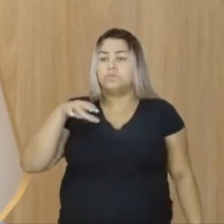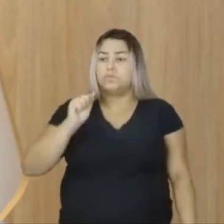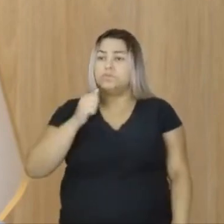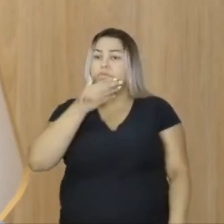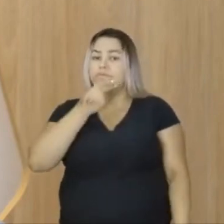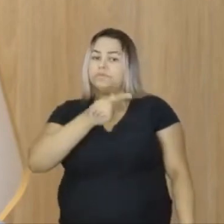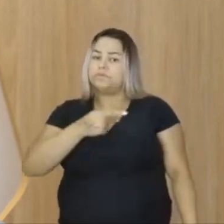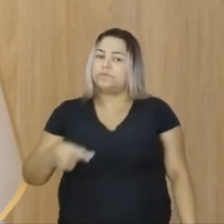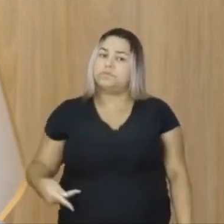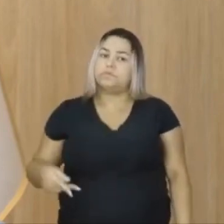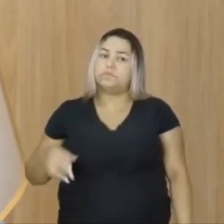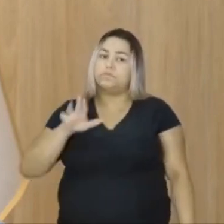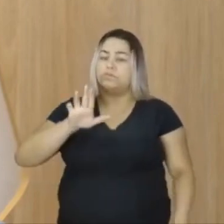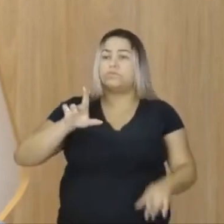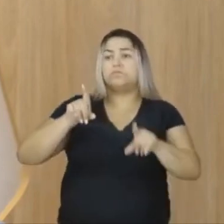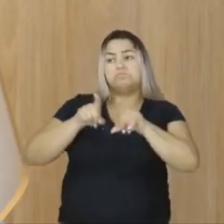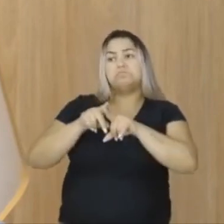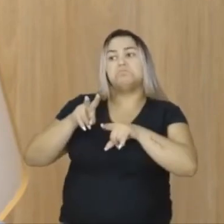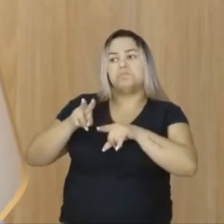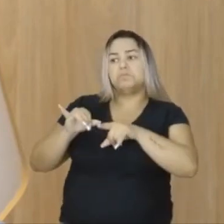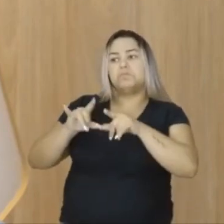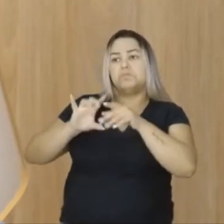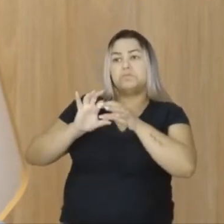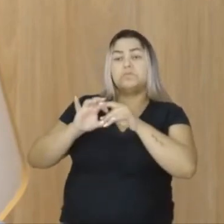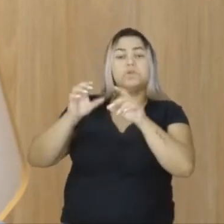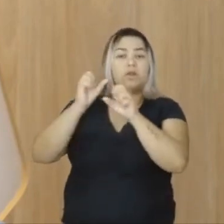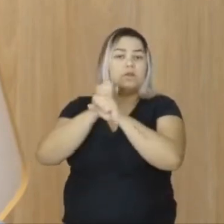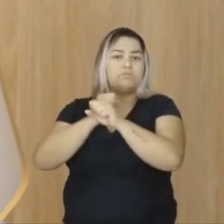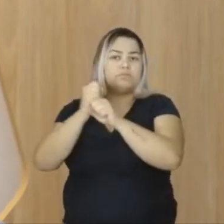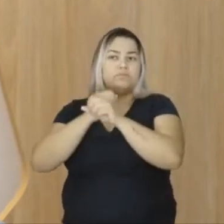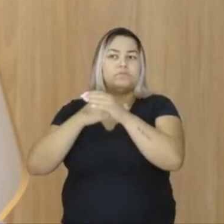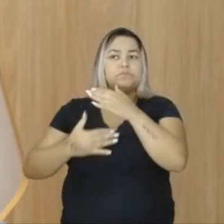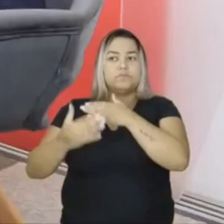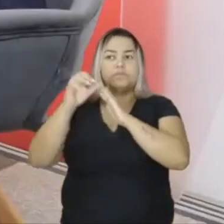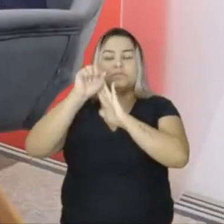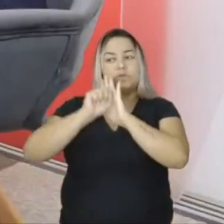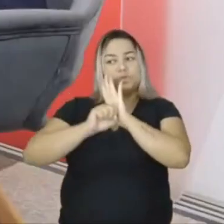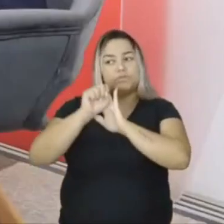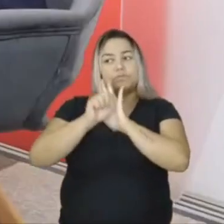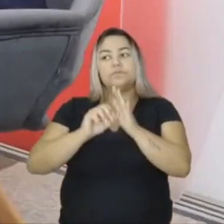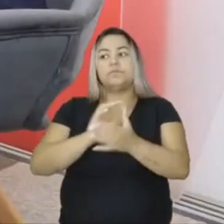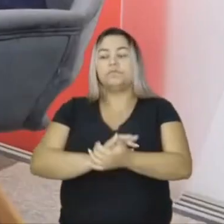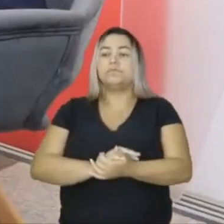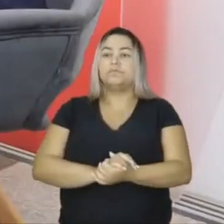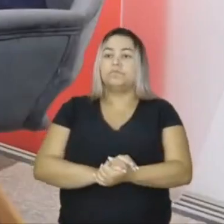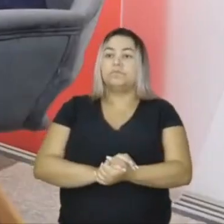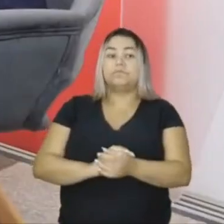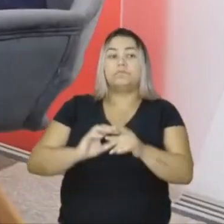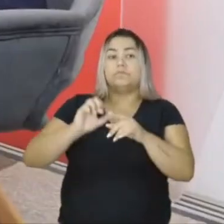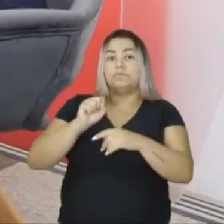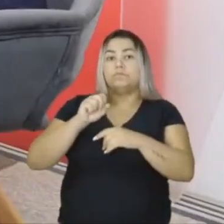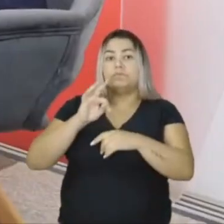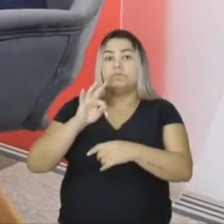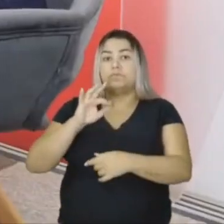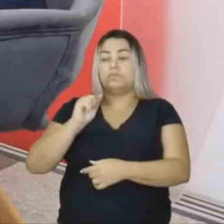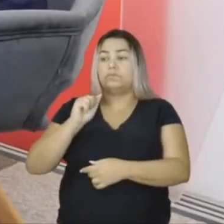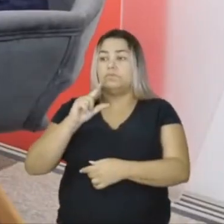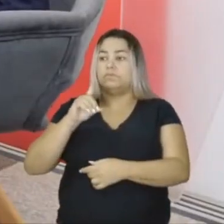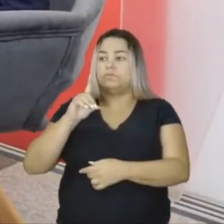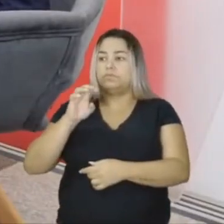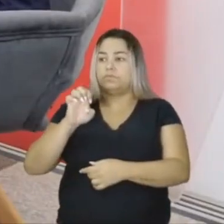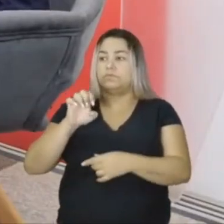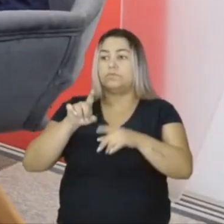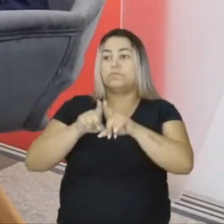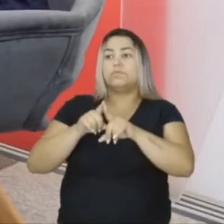presidente Lula vai deixar como legado para décadas, para séculos. Fora a questão da sustentabilidade, né, deputado? O senhor falou aí que